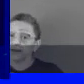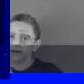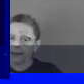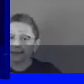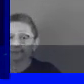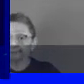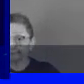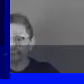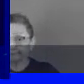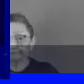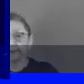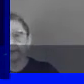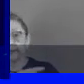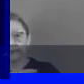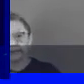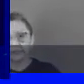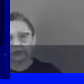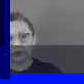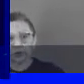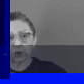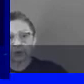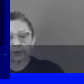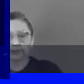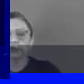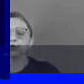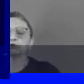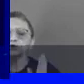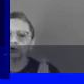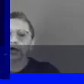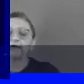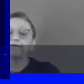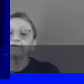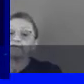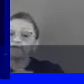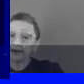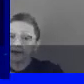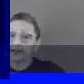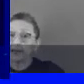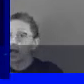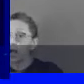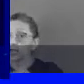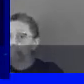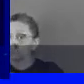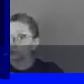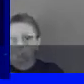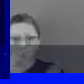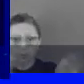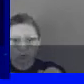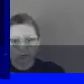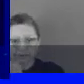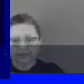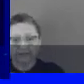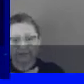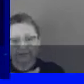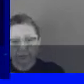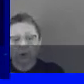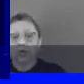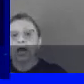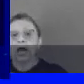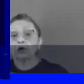situação está completamente comprometida. A compra de votos é absolutamente institucionalizada.